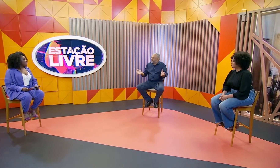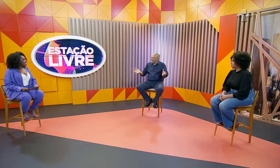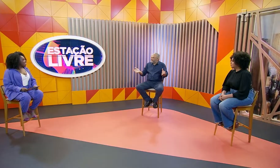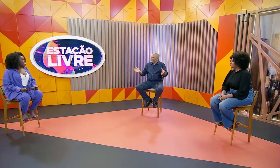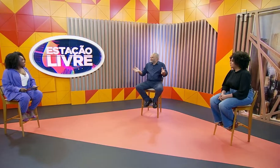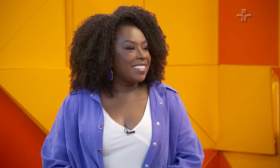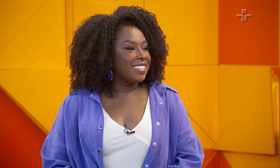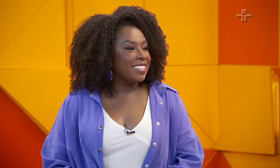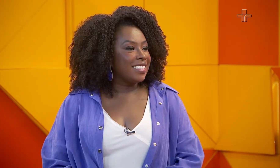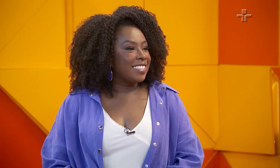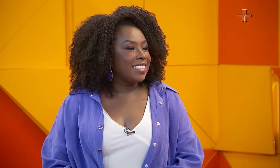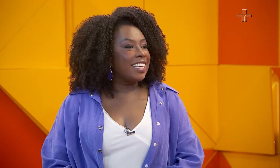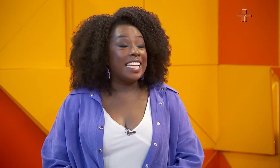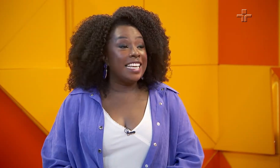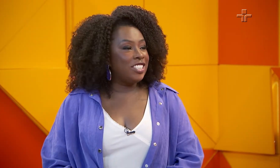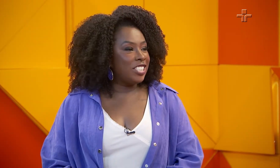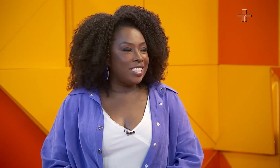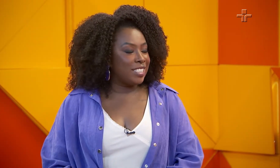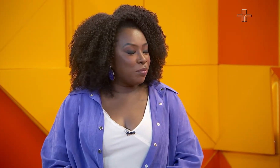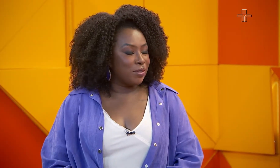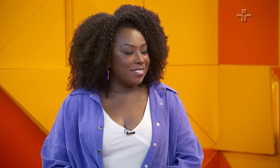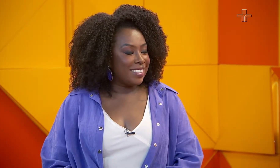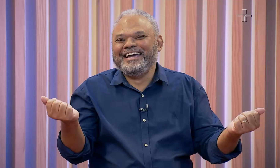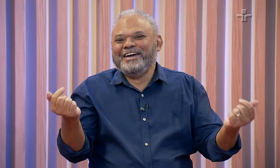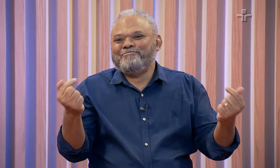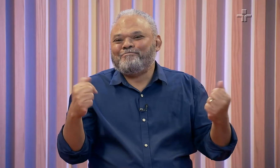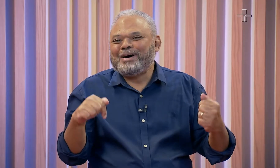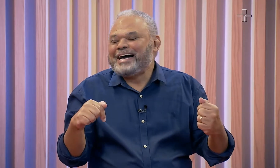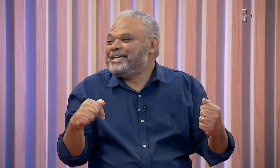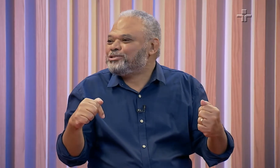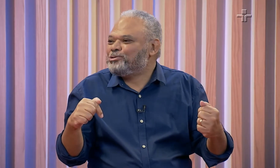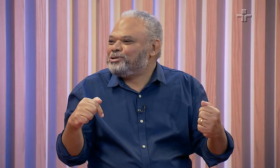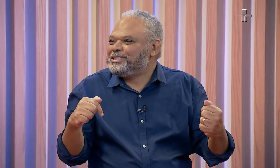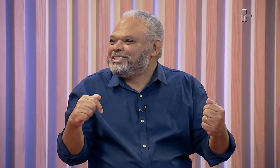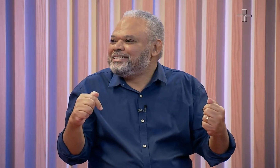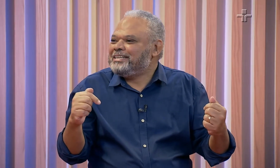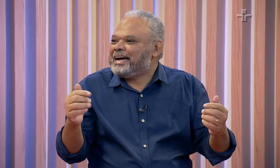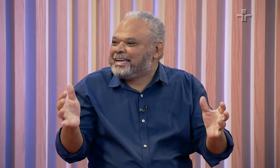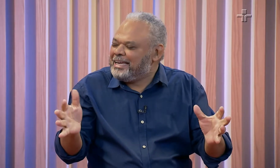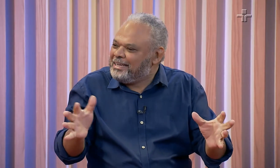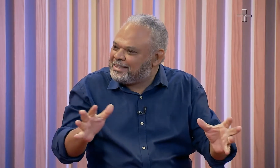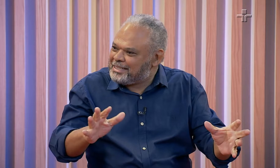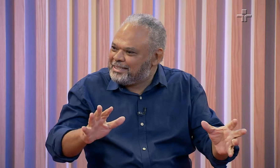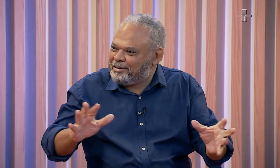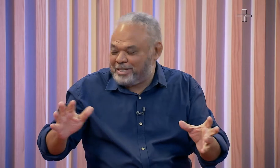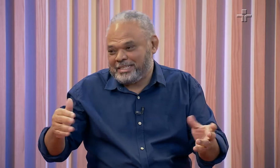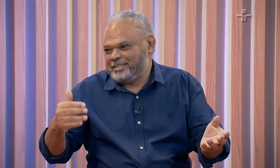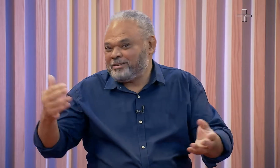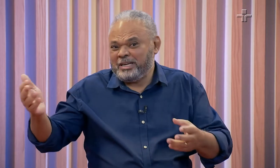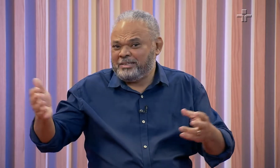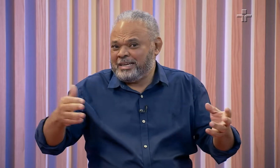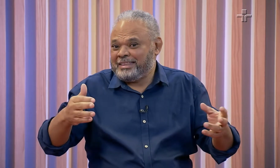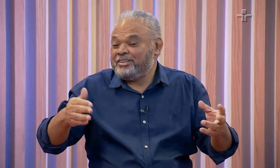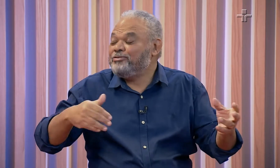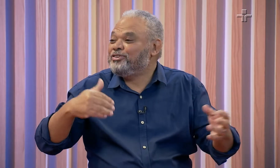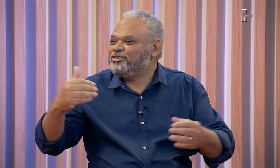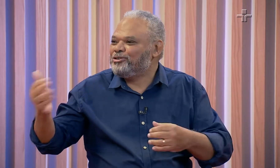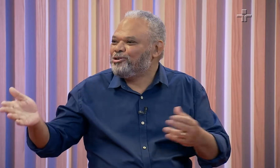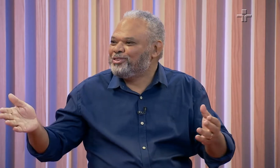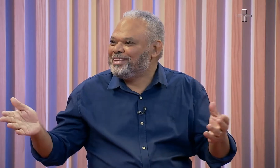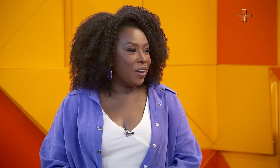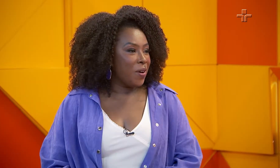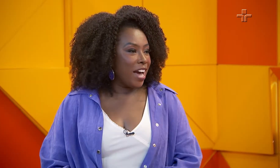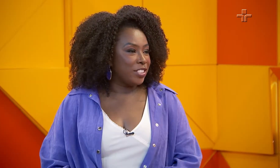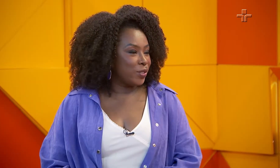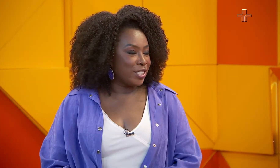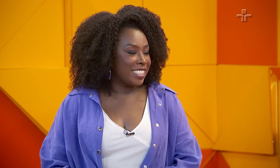que eu acho muito bonito. Lindíssimo. Né? Mas hoje aquele está sendo afastado. É até difícil encontrar. Ele está no